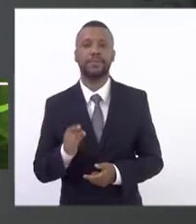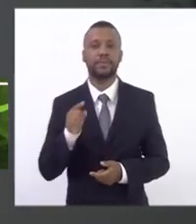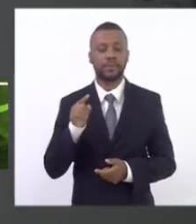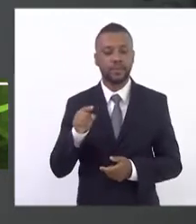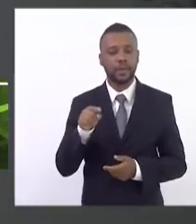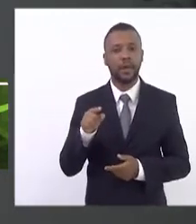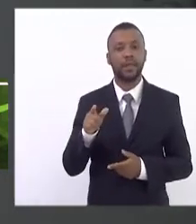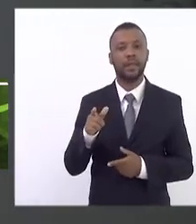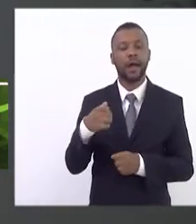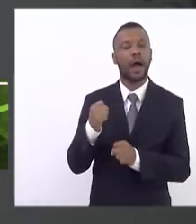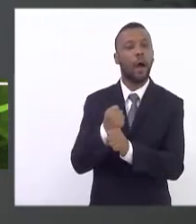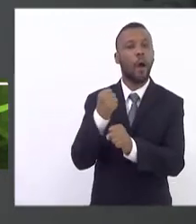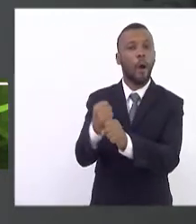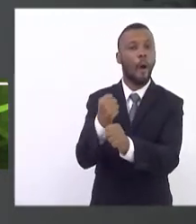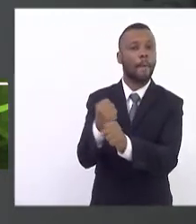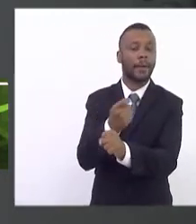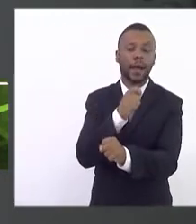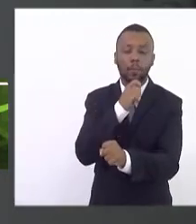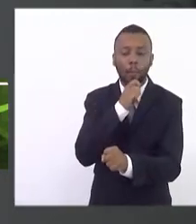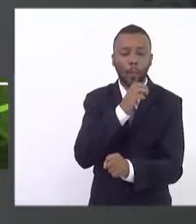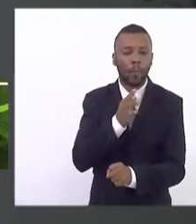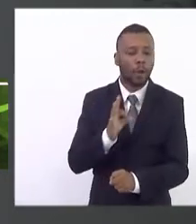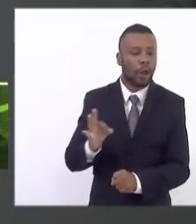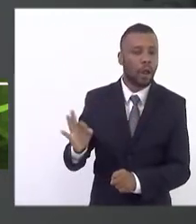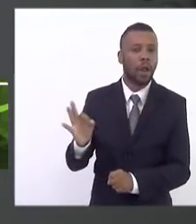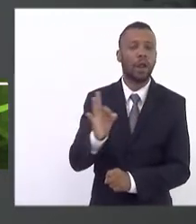Essa ação ainda não teve